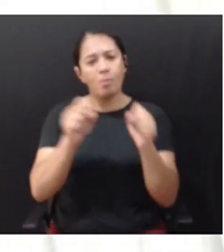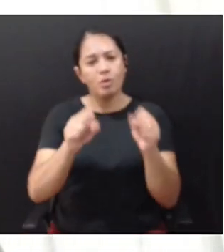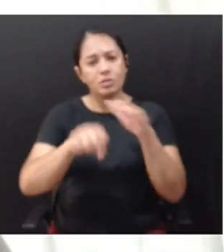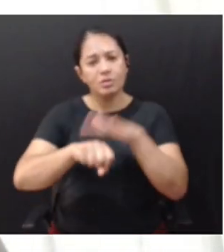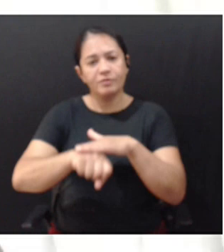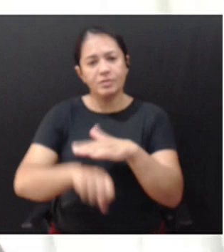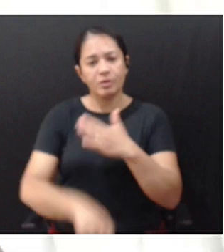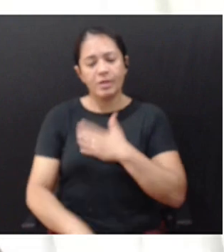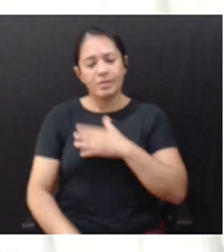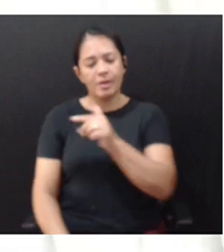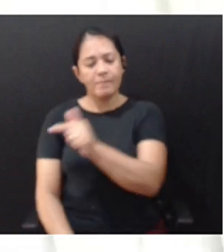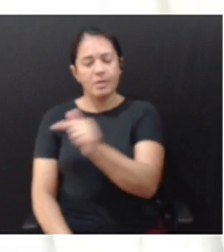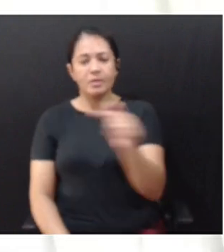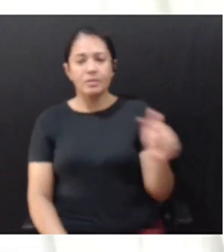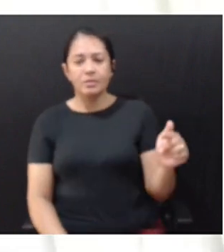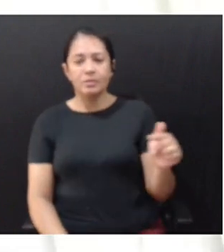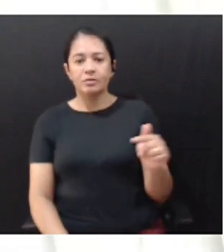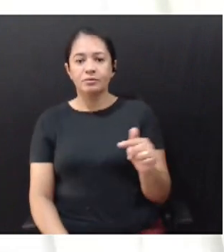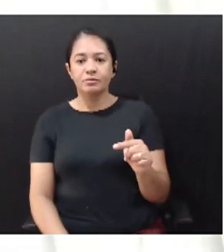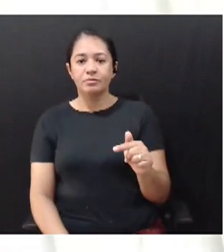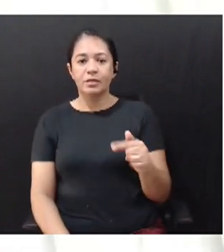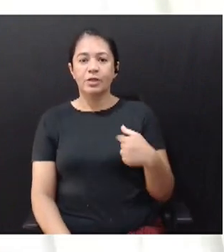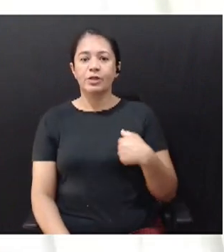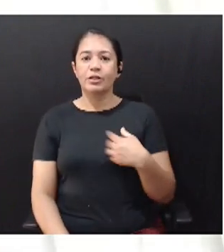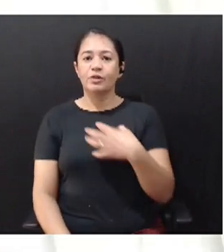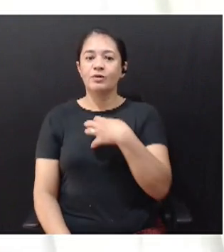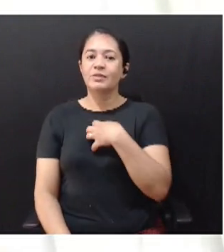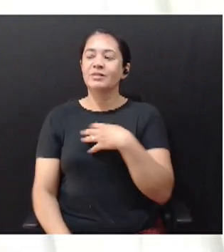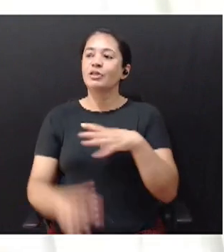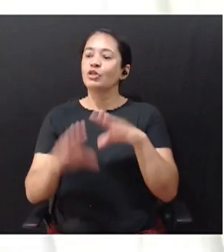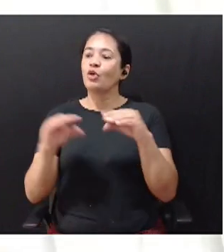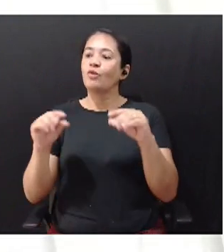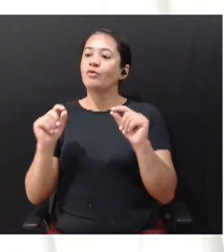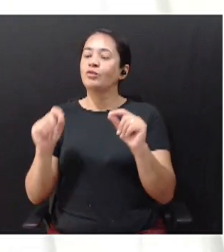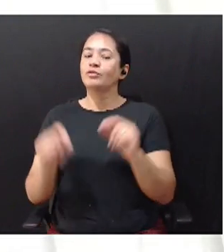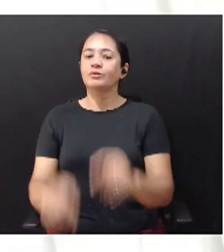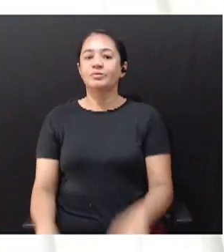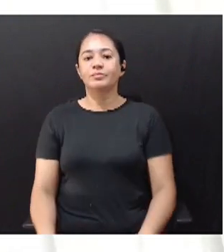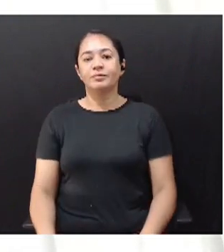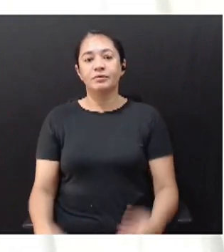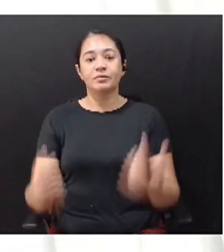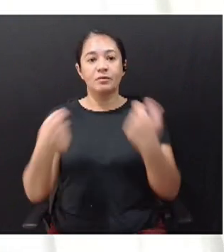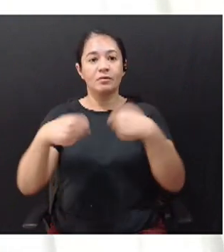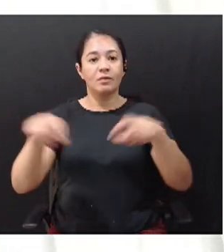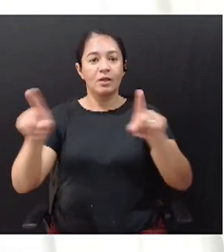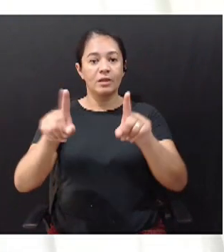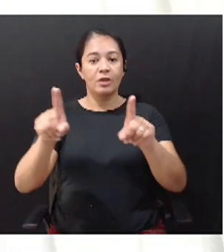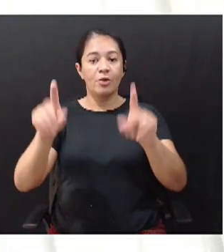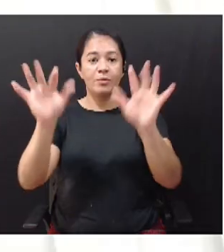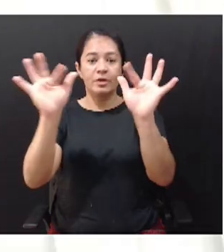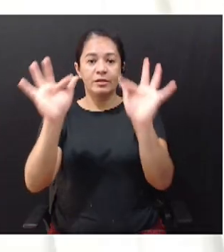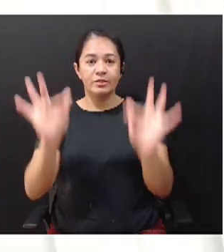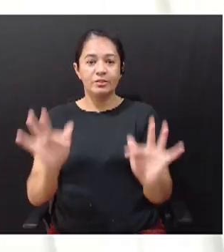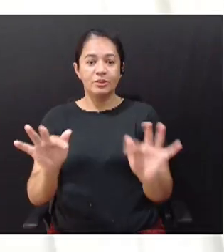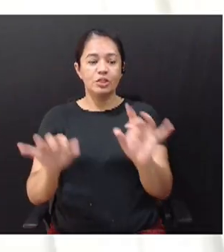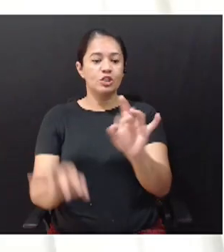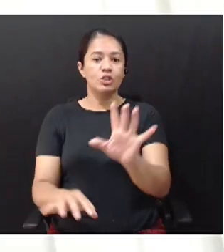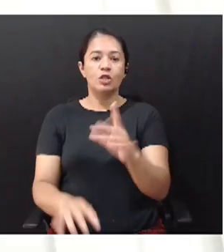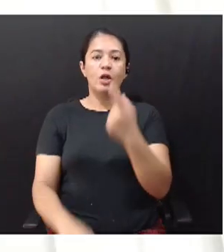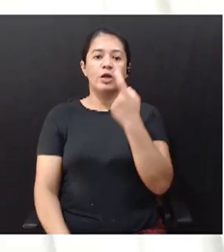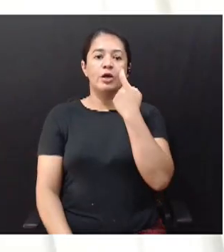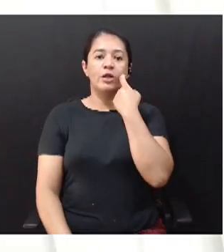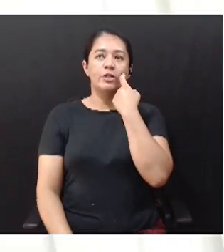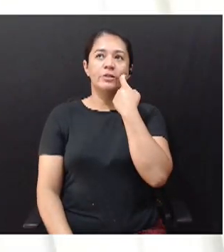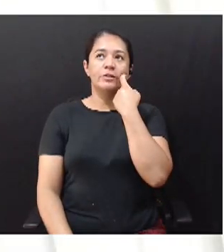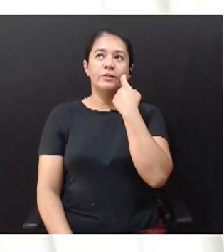semana que vai me trazer um bem-estar Uhum. muito grande? Eu não preciso ser feliz só de sexta às